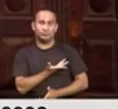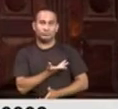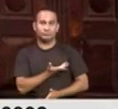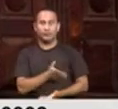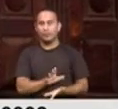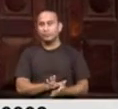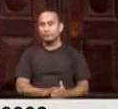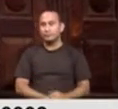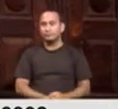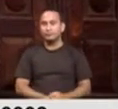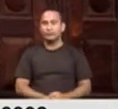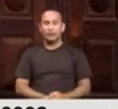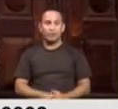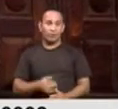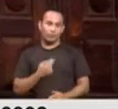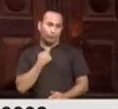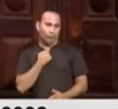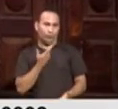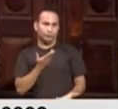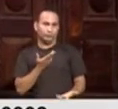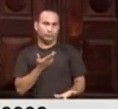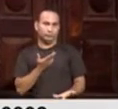Ora, nem podem.